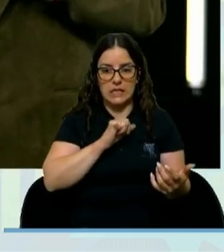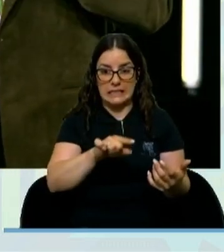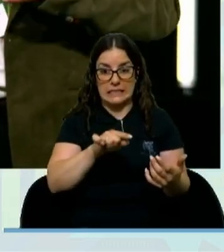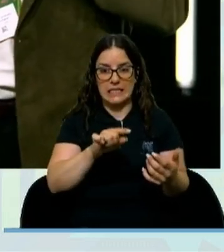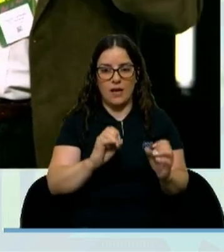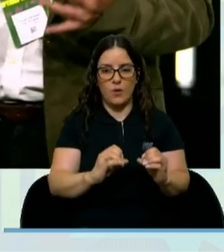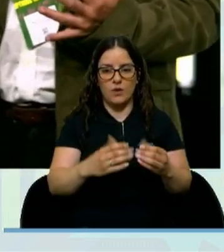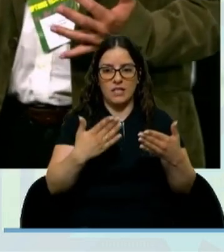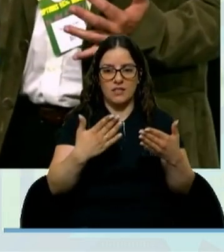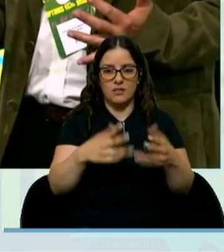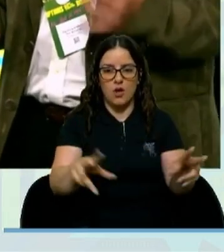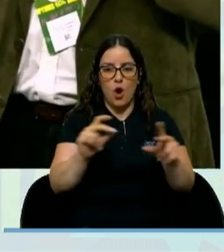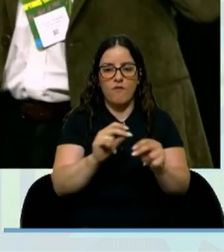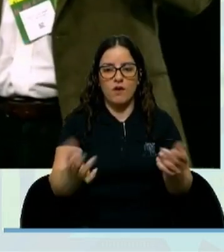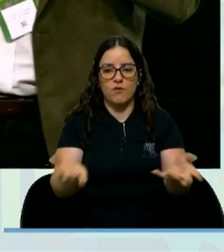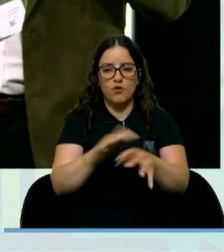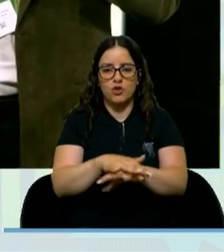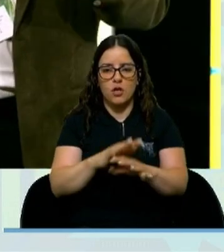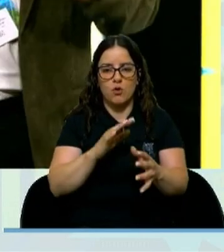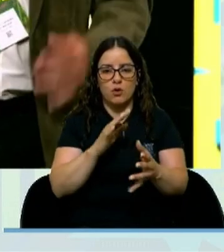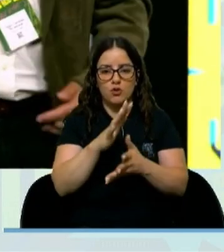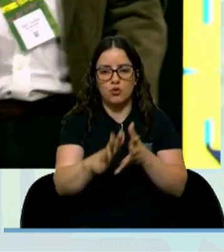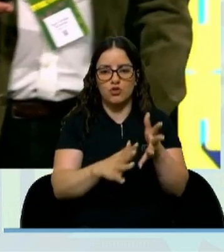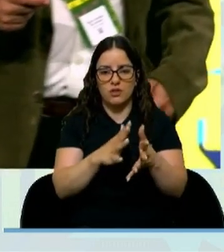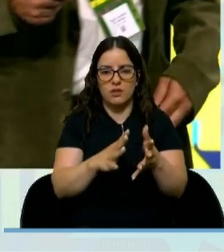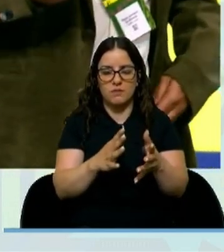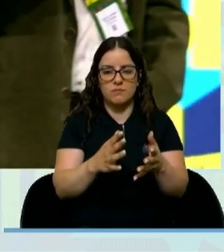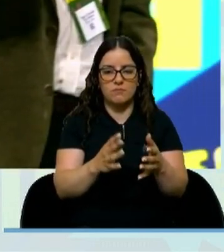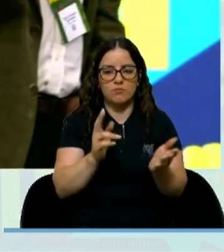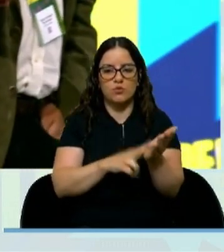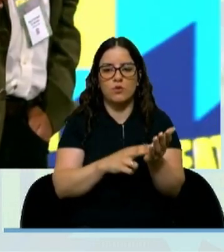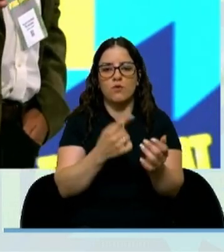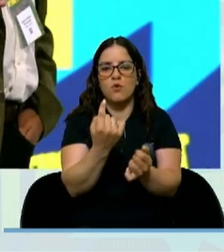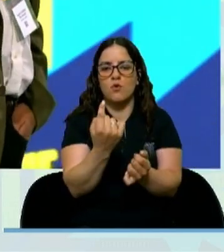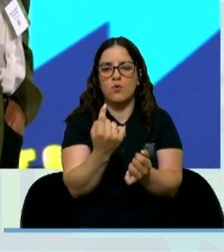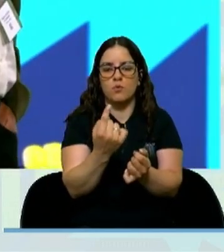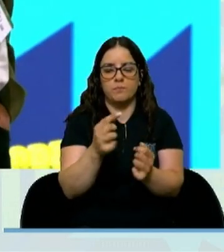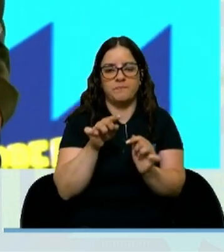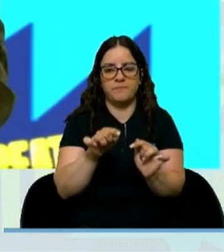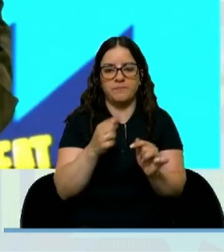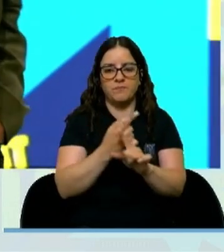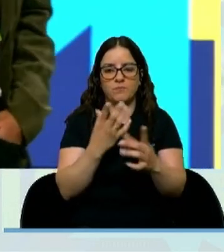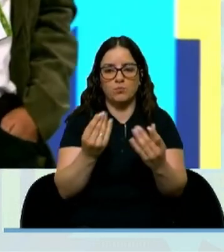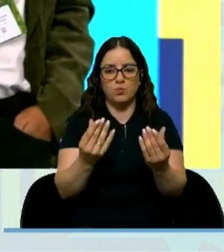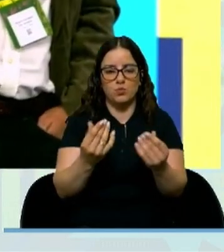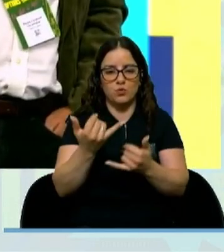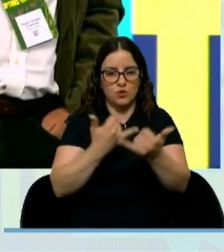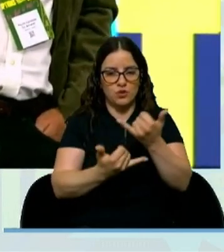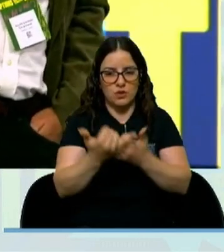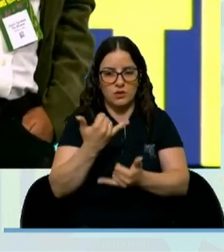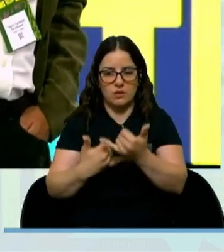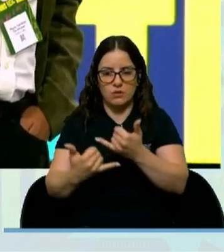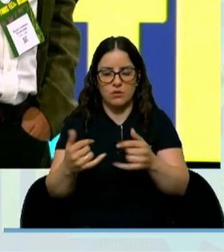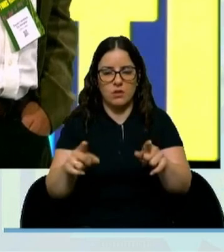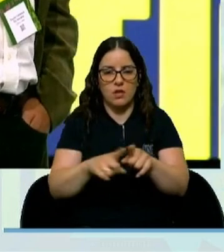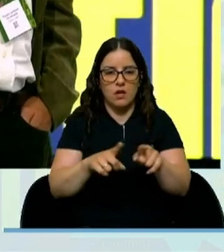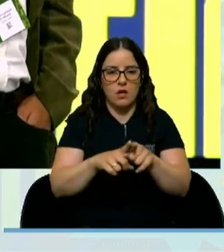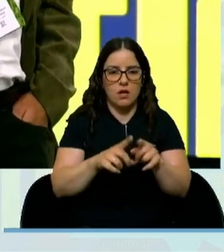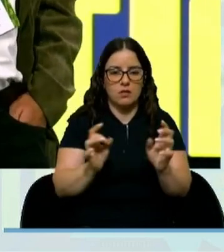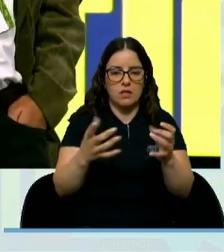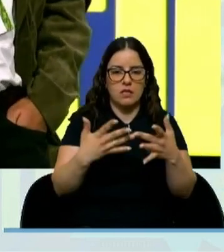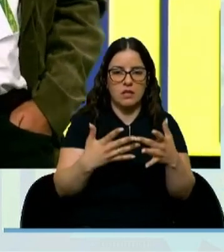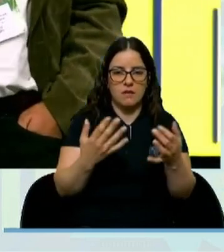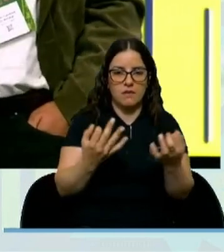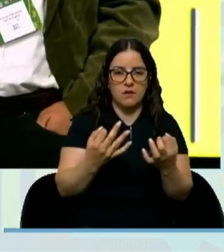início de uma nova revolução industrial por uma razão. Porque para muitas transações, tal como aconteceu com a web, a diminuição de